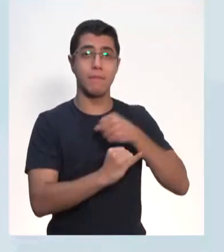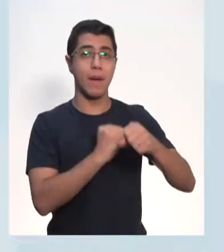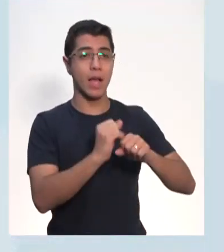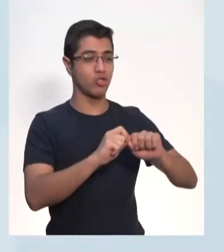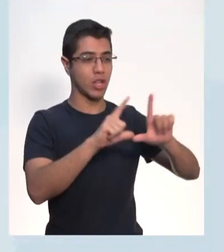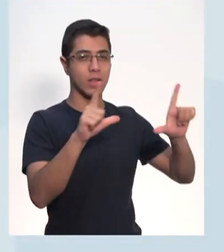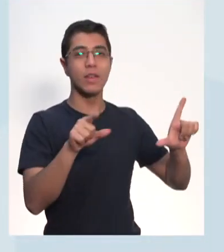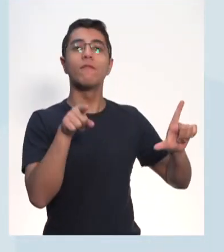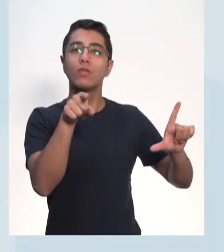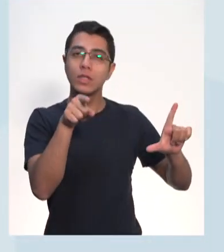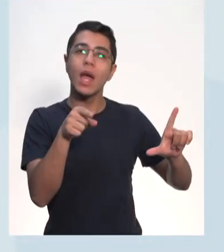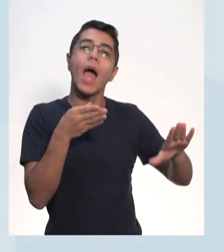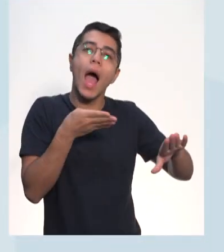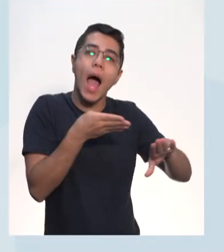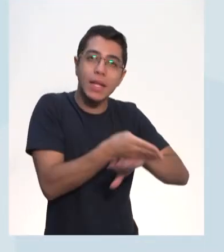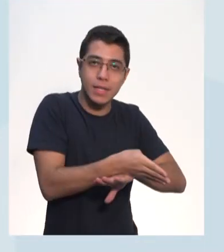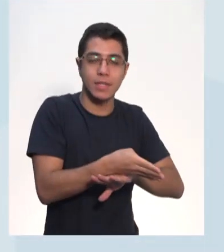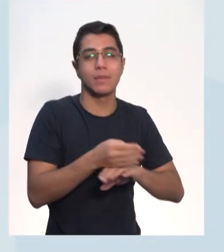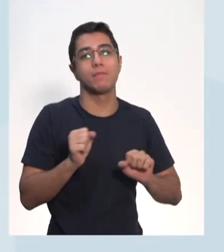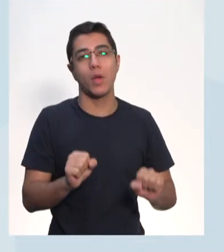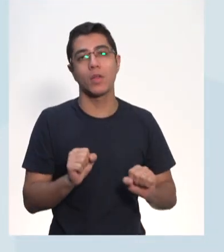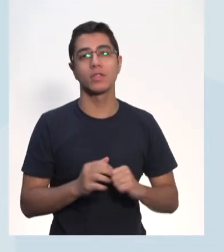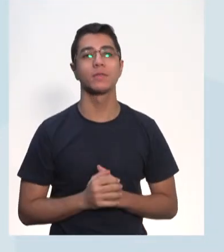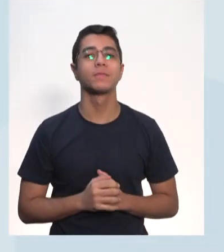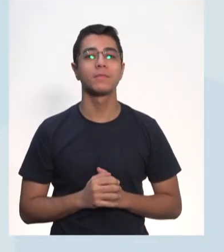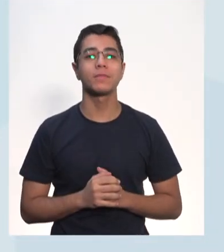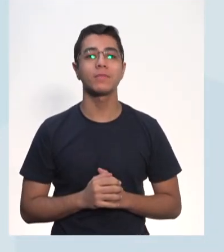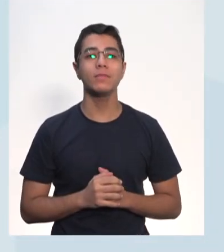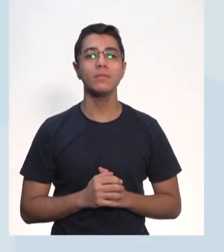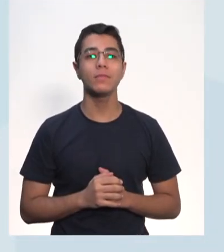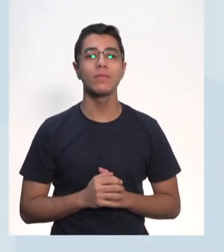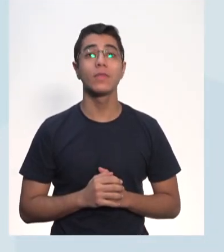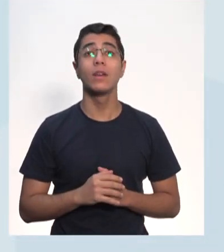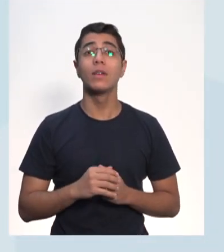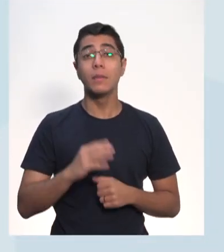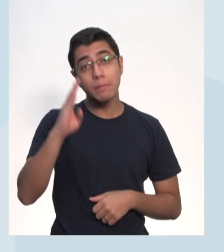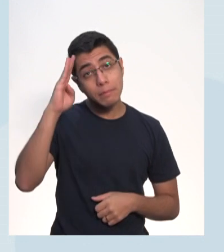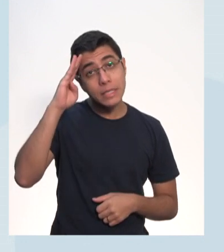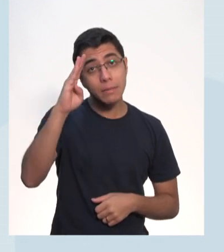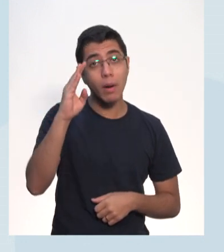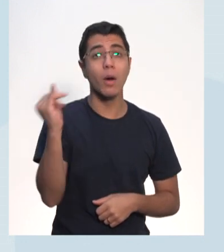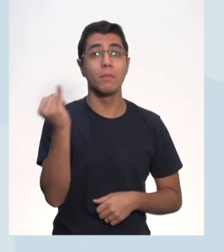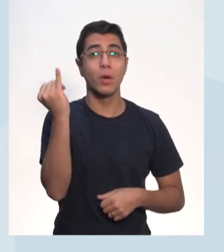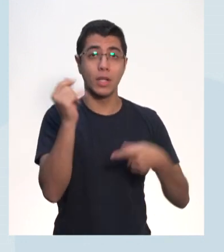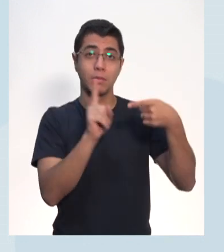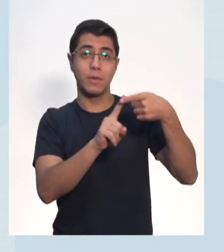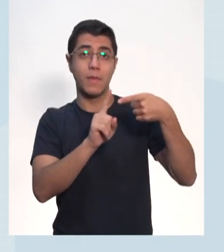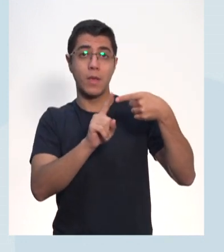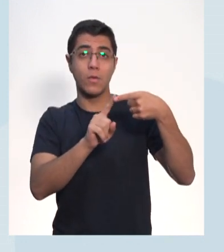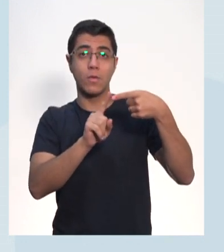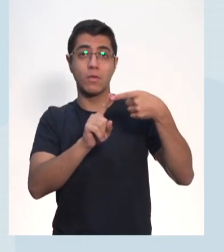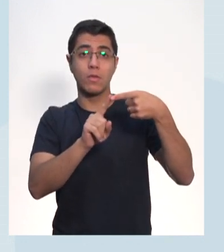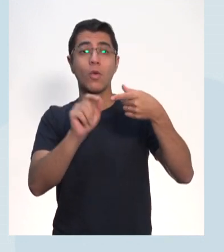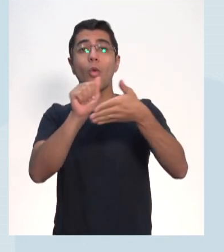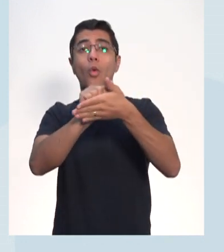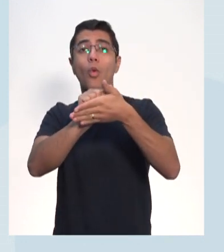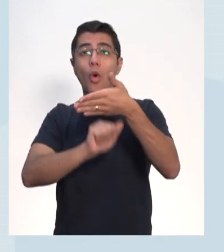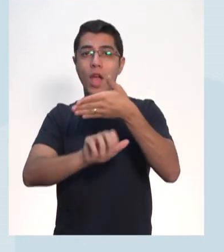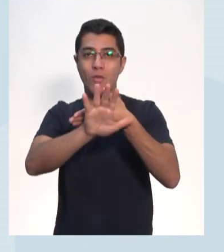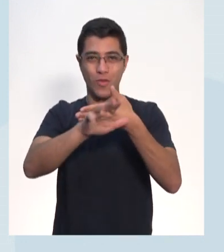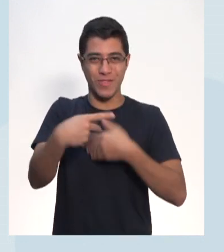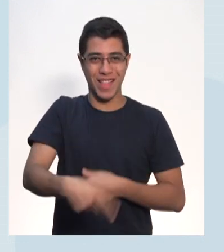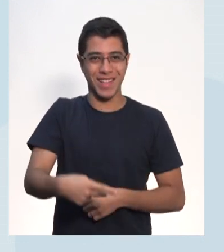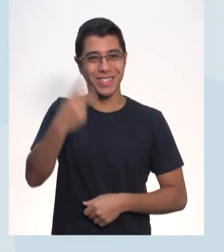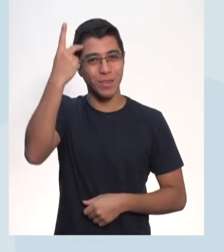slide o Currículo Paulista, que ele é o grande guarda-chuva, seguindo, claro, o planejamento estratégico da